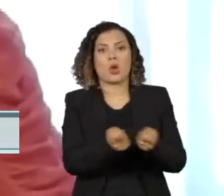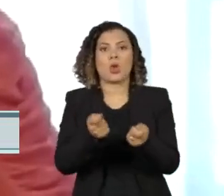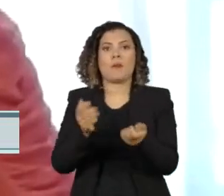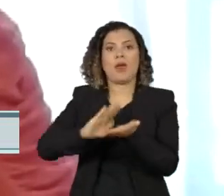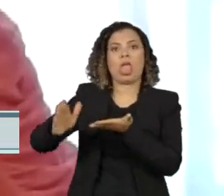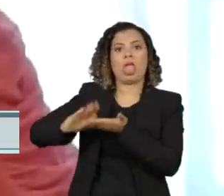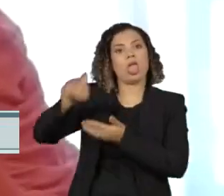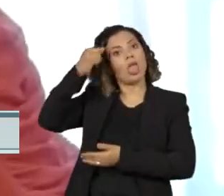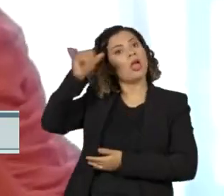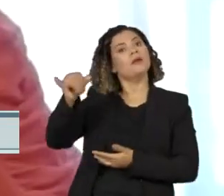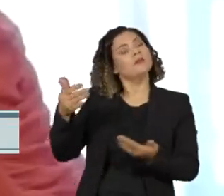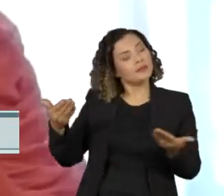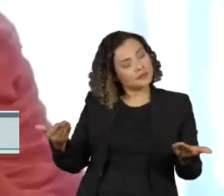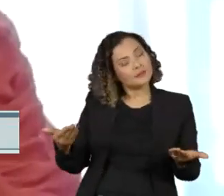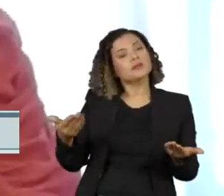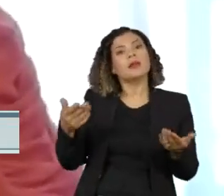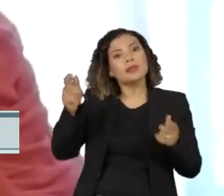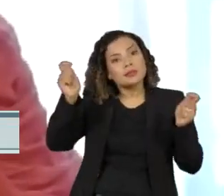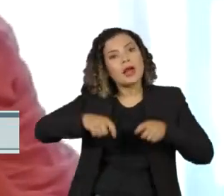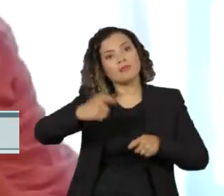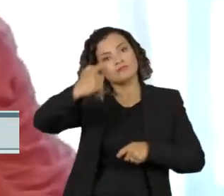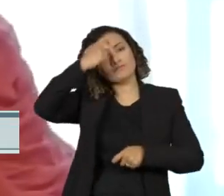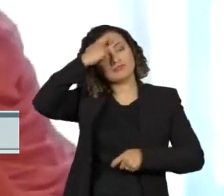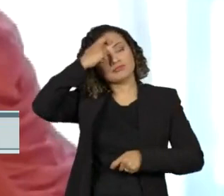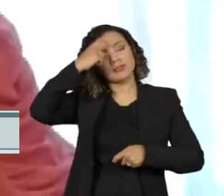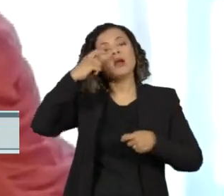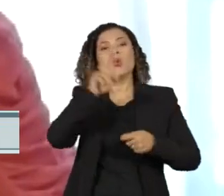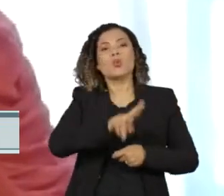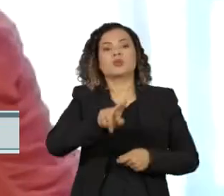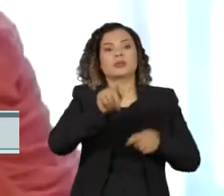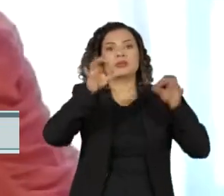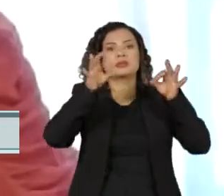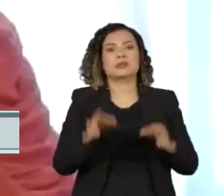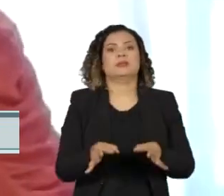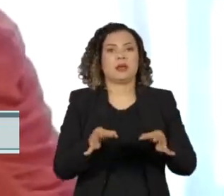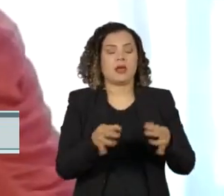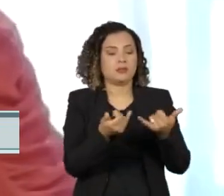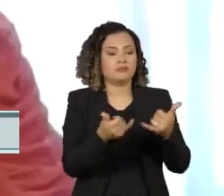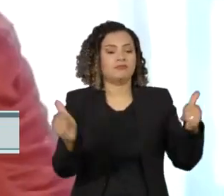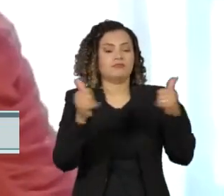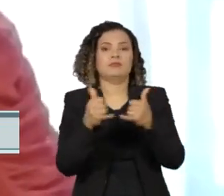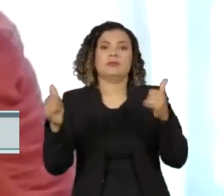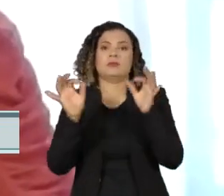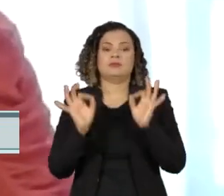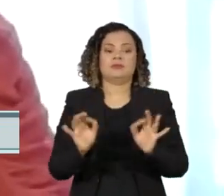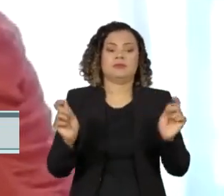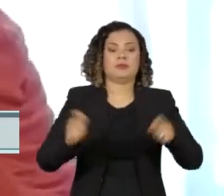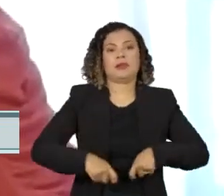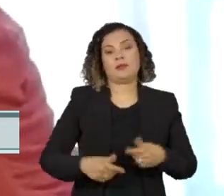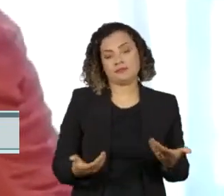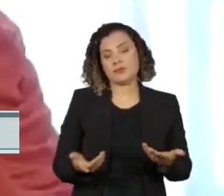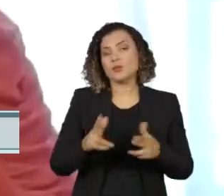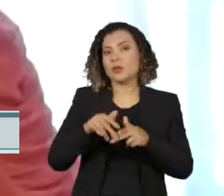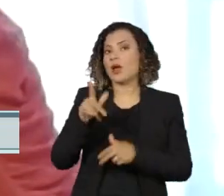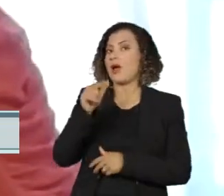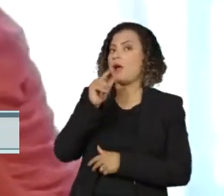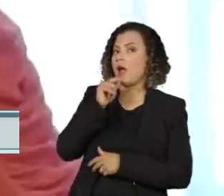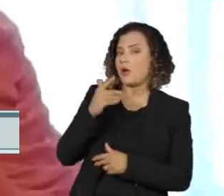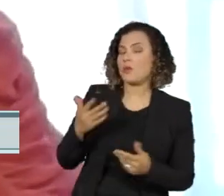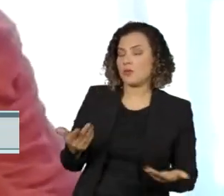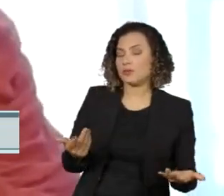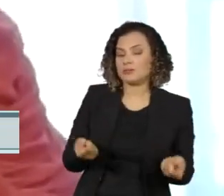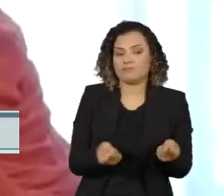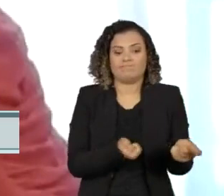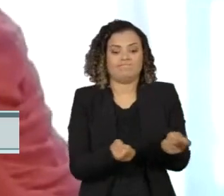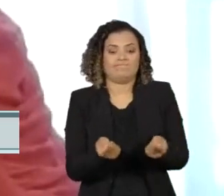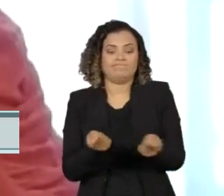bastante nesse uso racional, tanto para a gente economizar o recurso natural que a gente tem, que é a água, né? Quanto para a